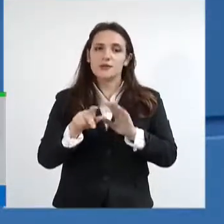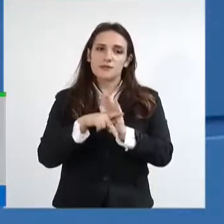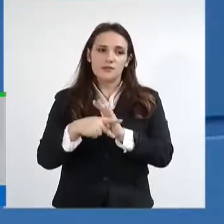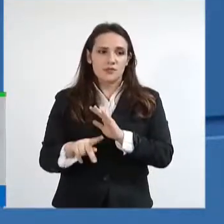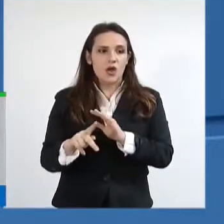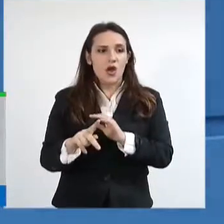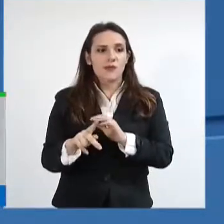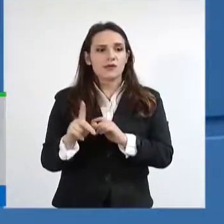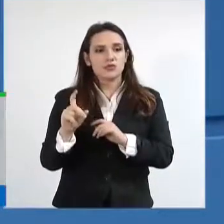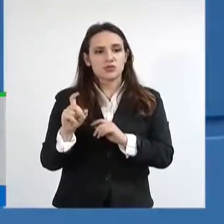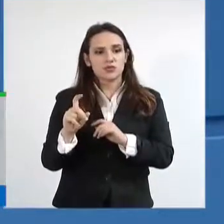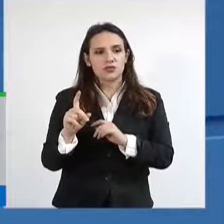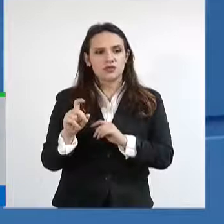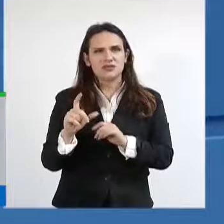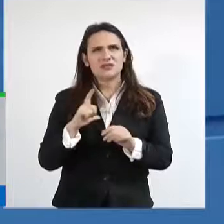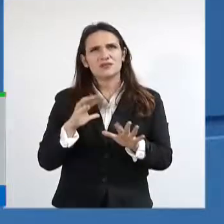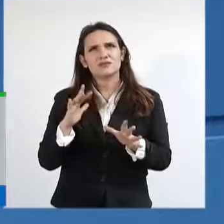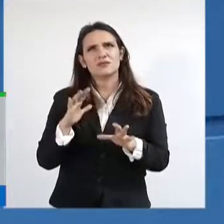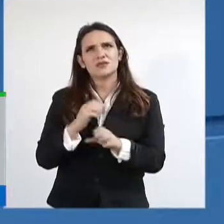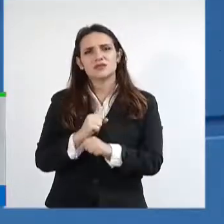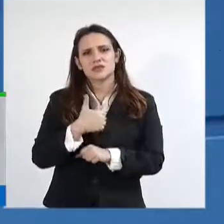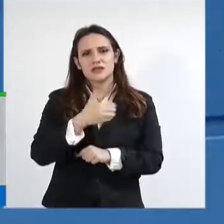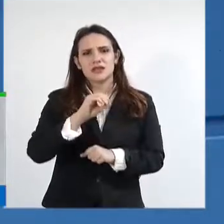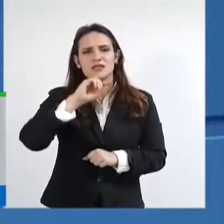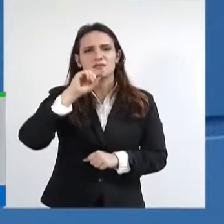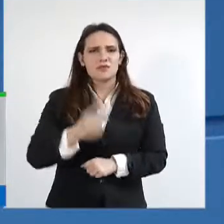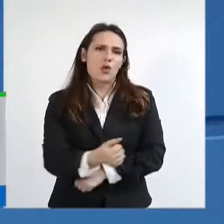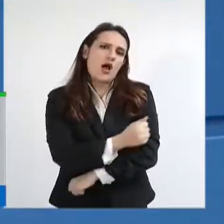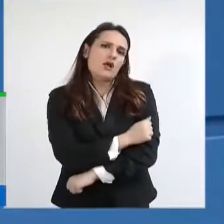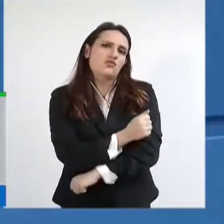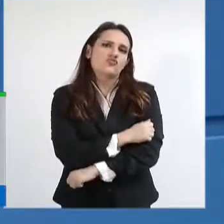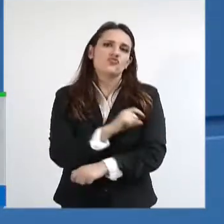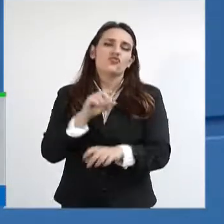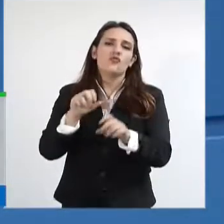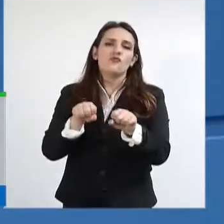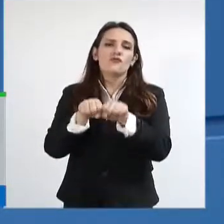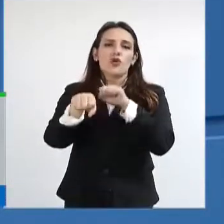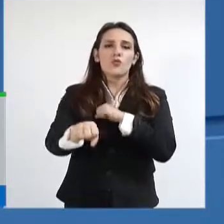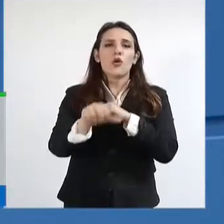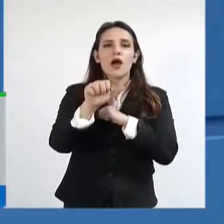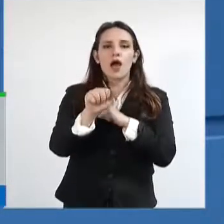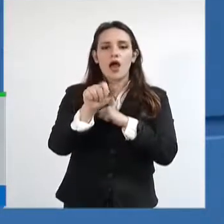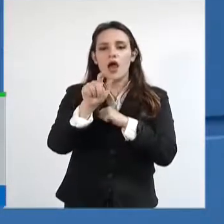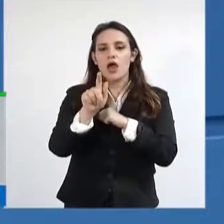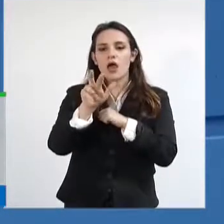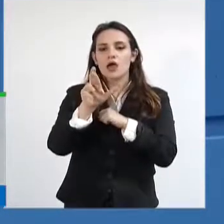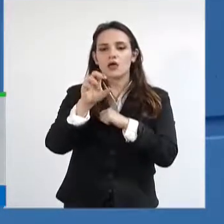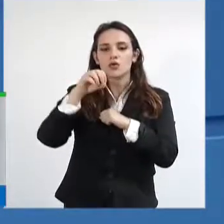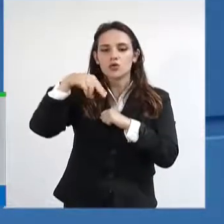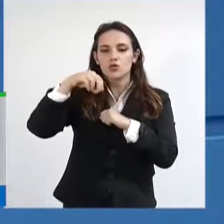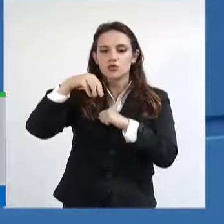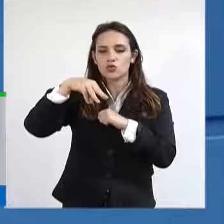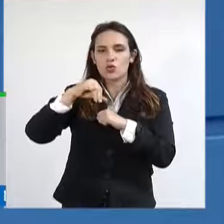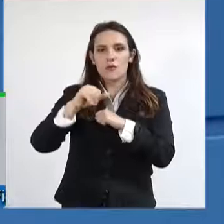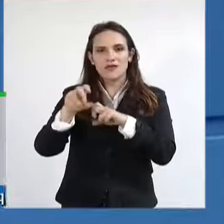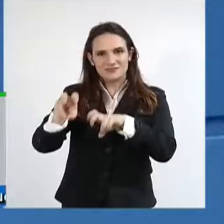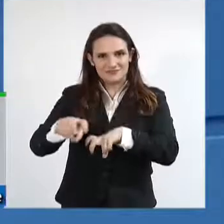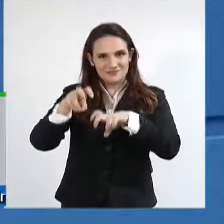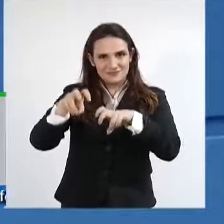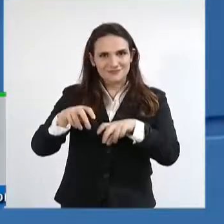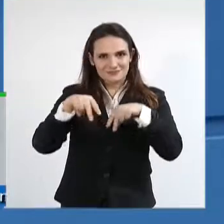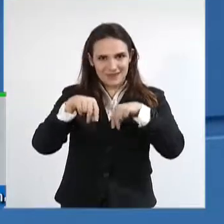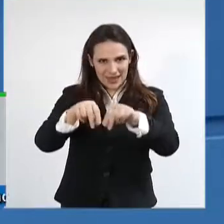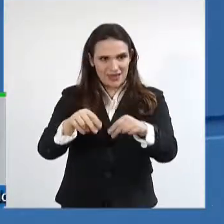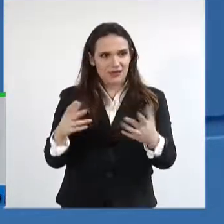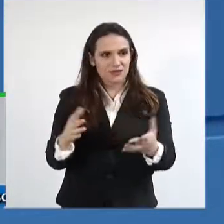São mais de 10 mil alunos formados que ajudaram a construir o estado do Mato Grosso do